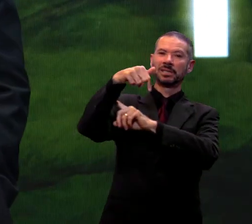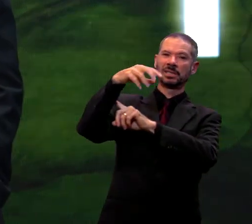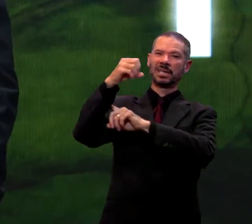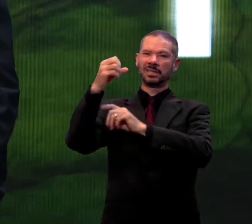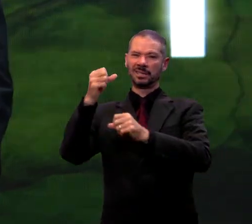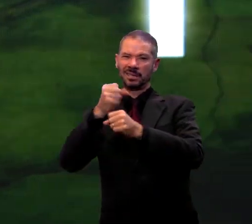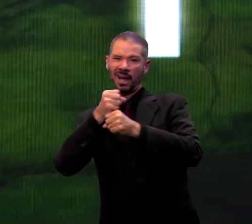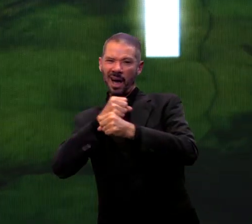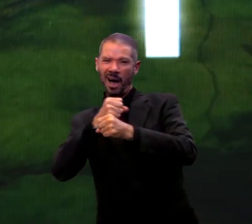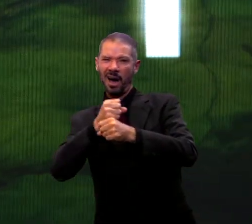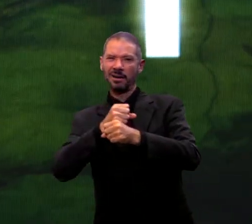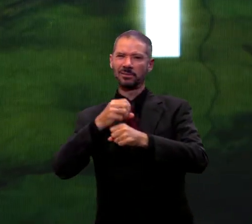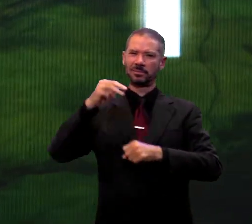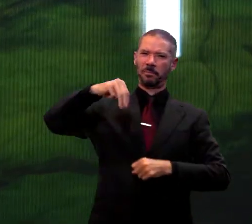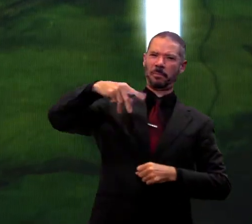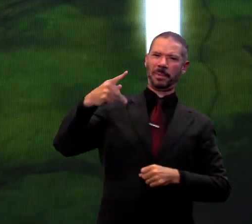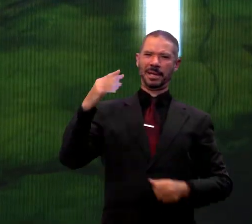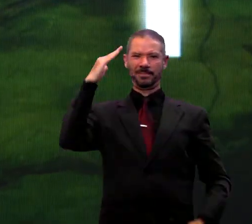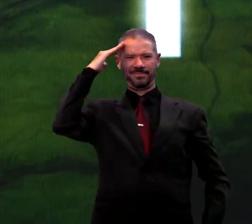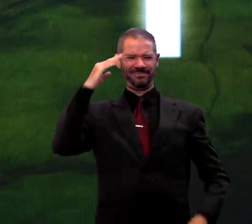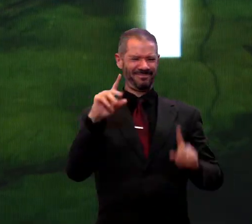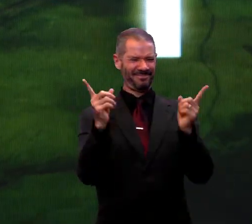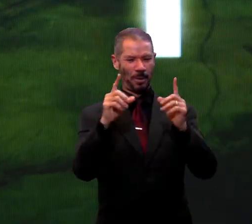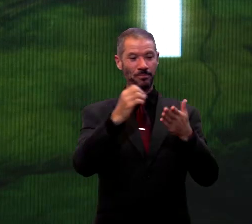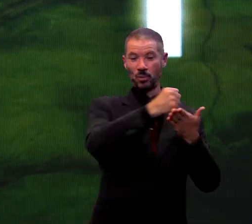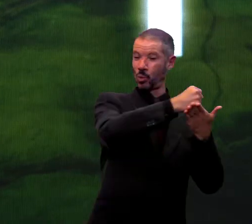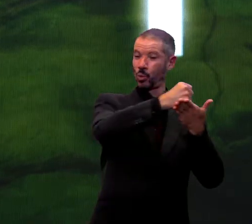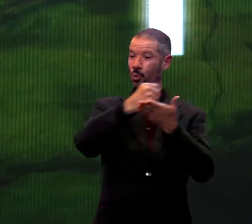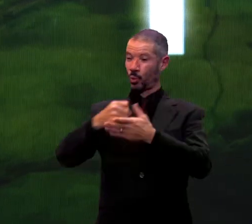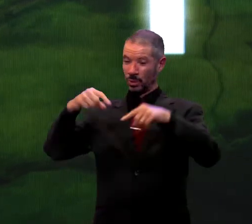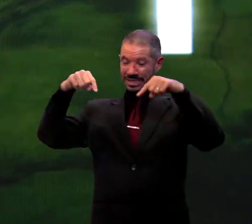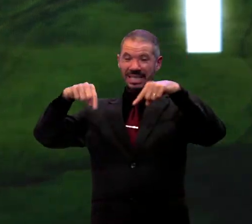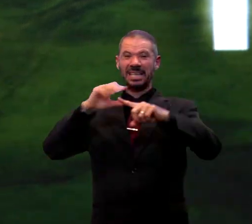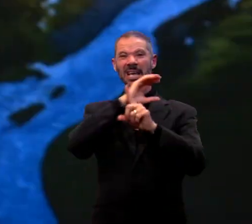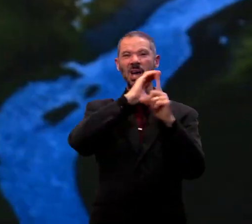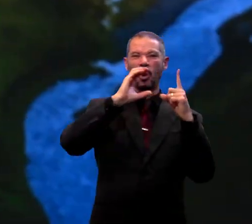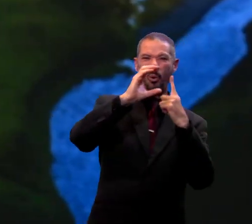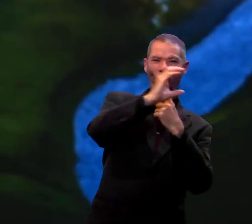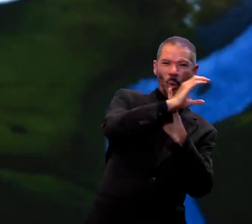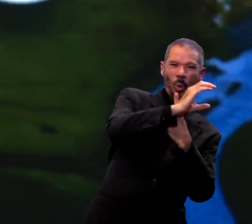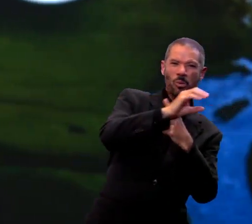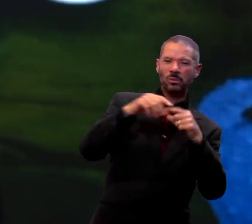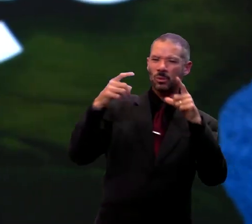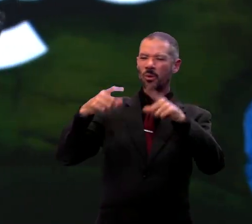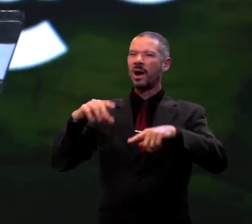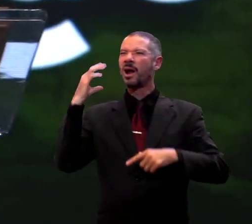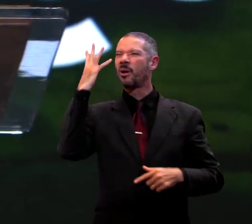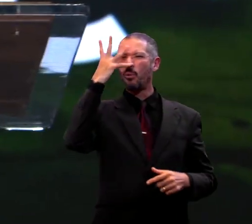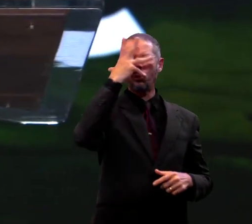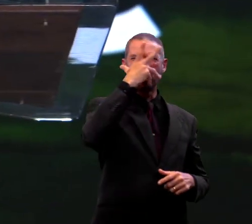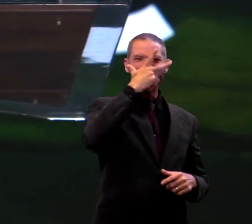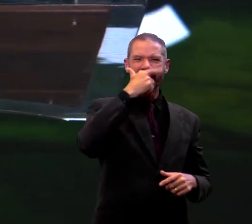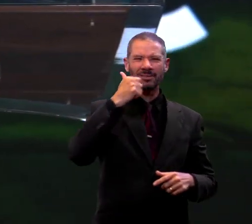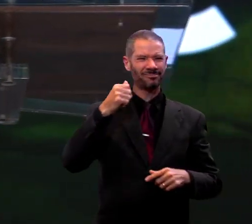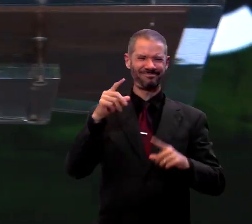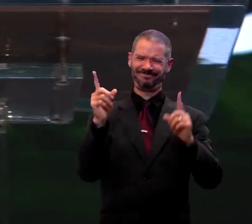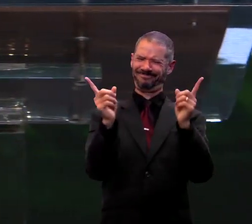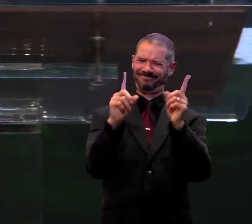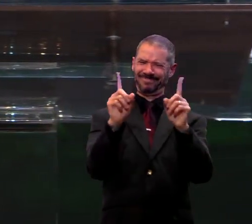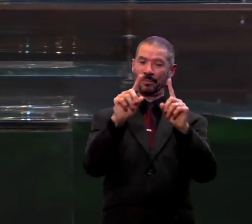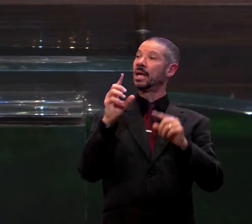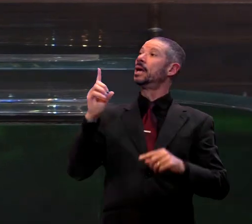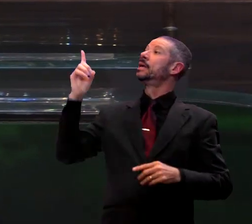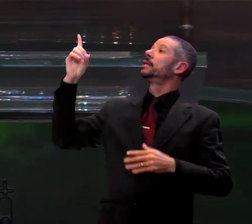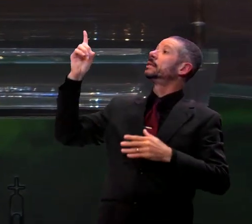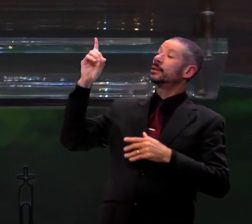PM. Deus não te trouxe a esse lugar só para um culto num lugar bonito. Deus te trouxe